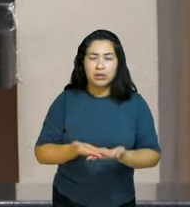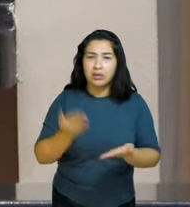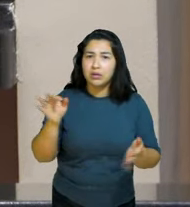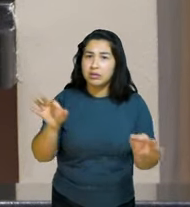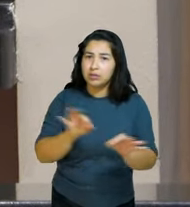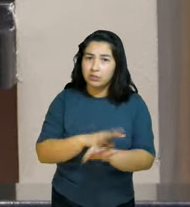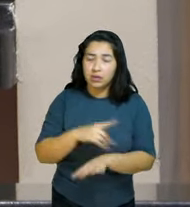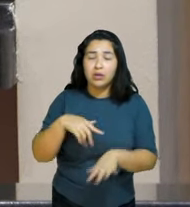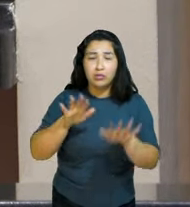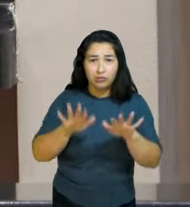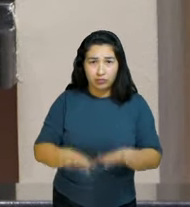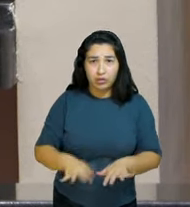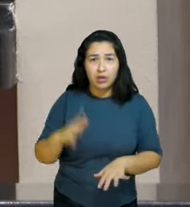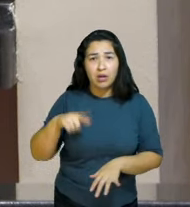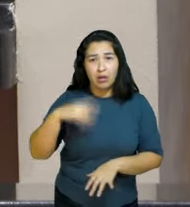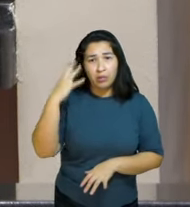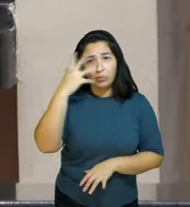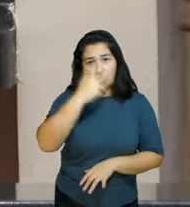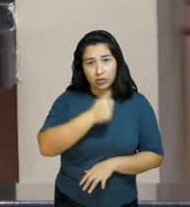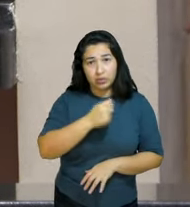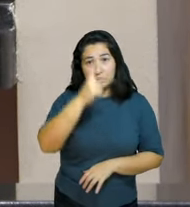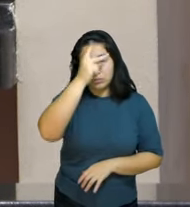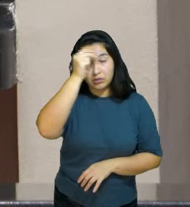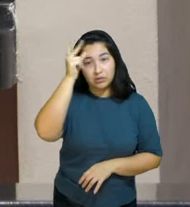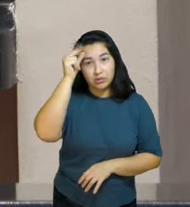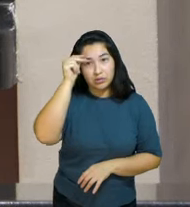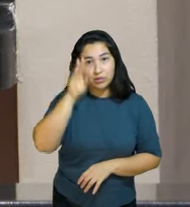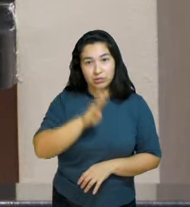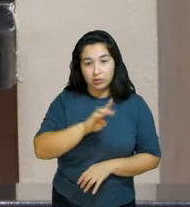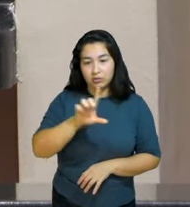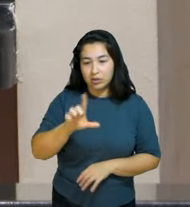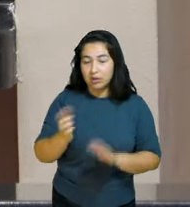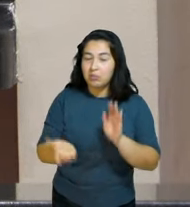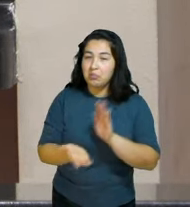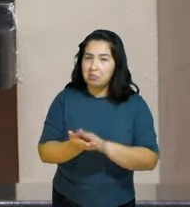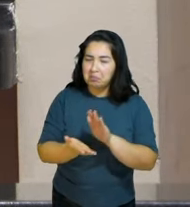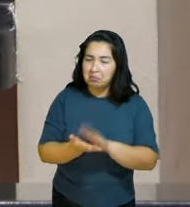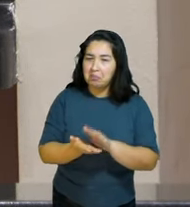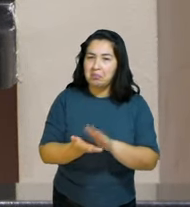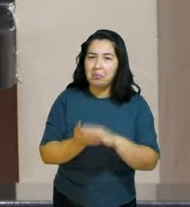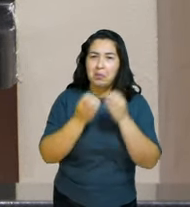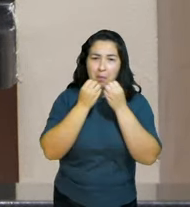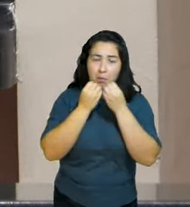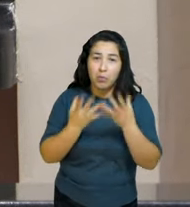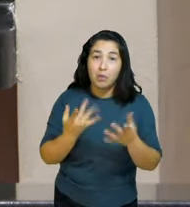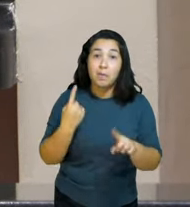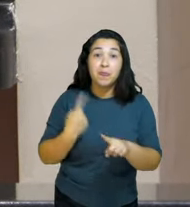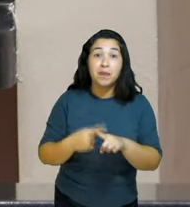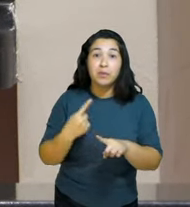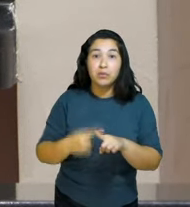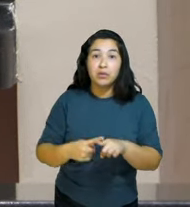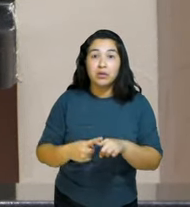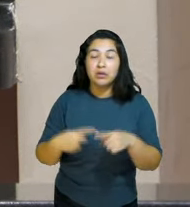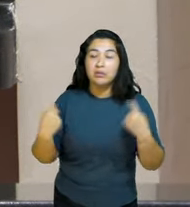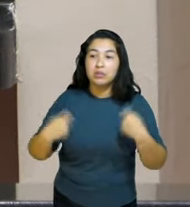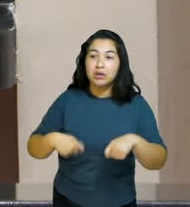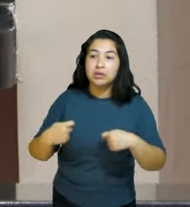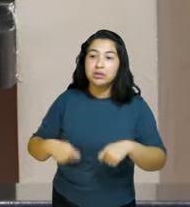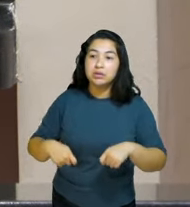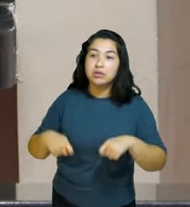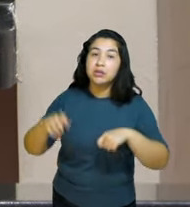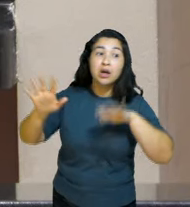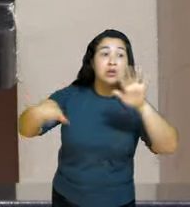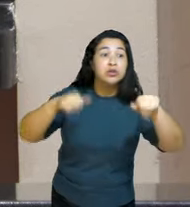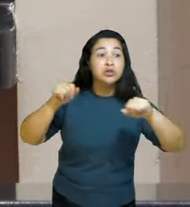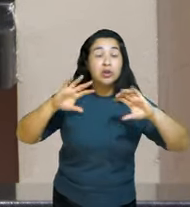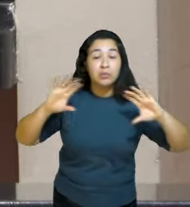Prefeitura de Blumenau ela está de parabéns. Né? Porque teve um momento ali que eu tive que reunir todos e falar, ou a